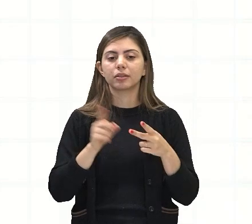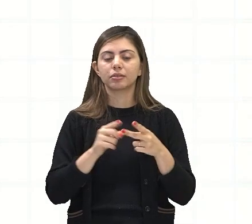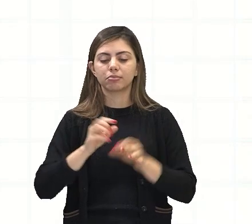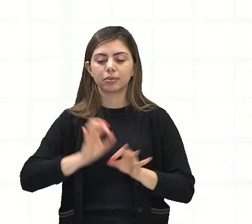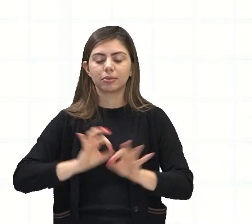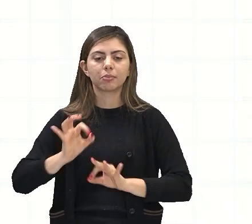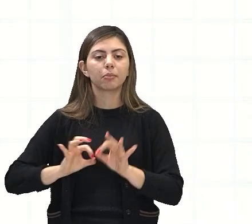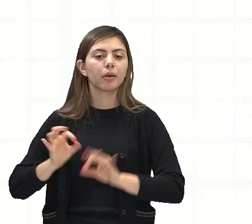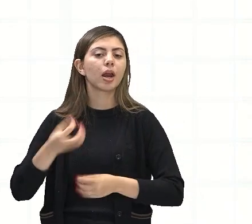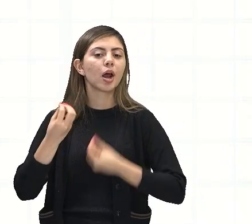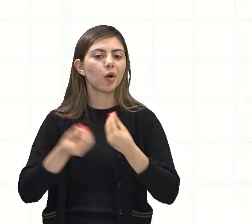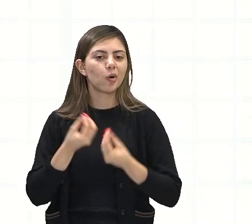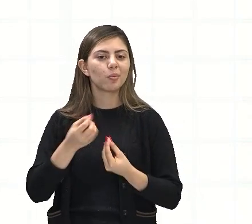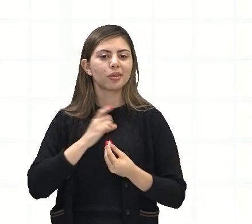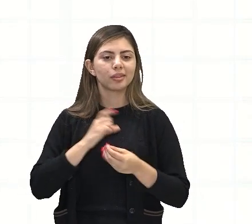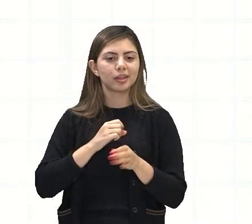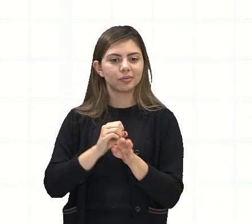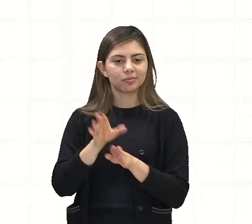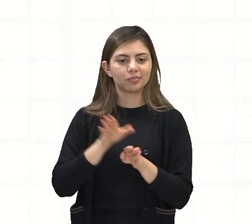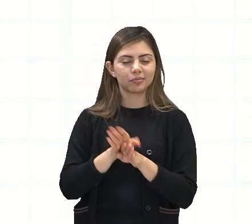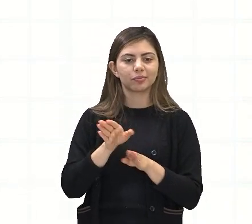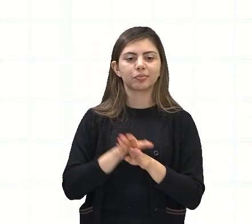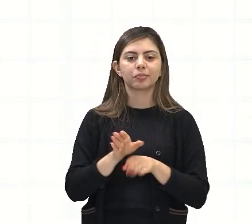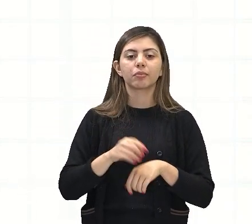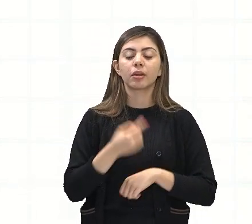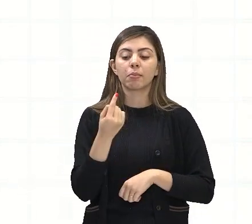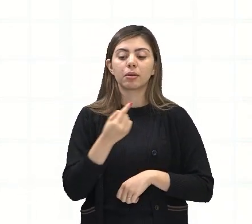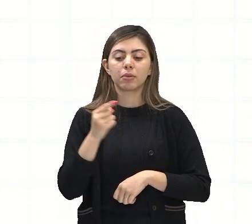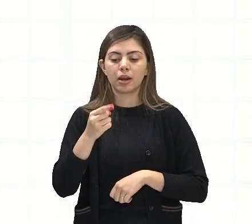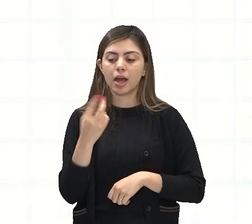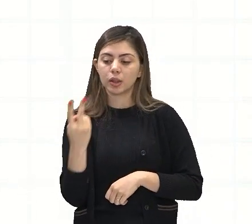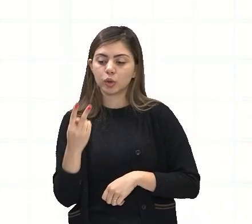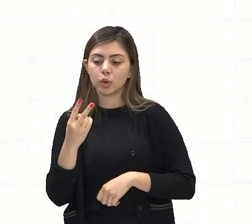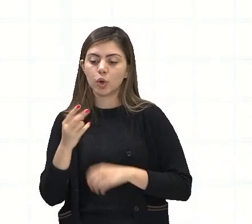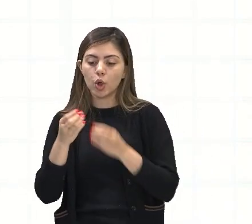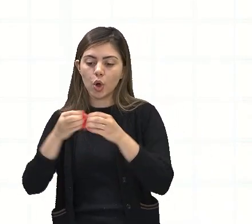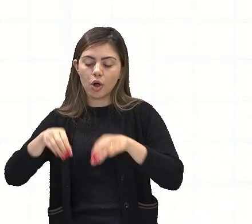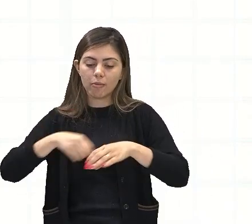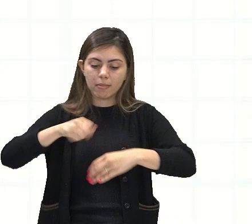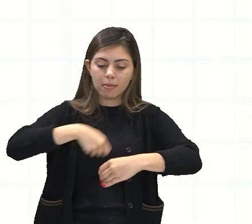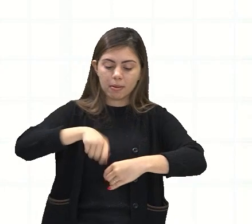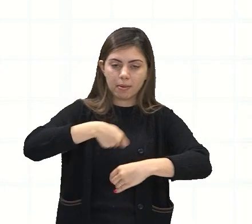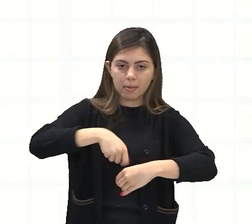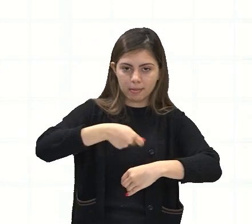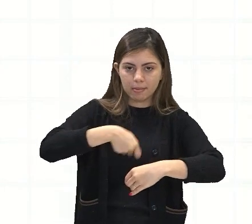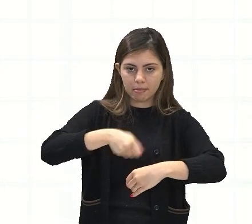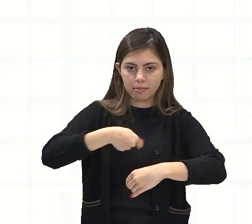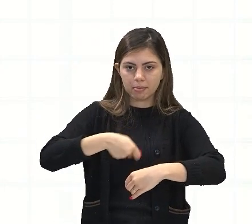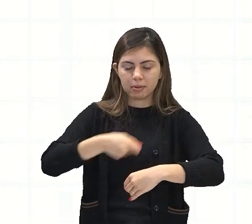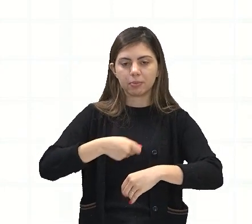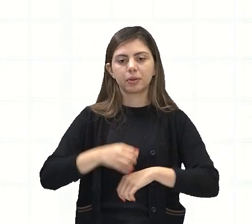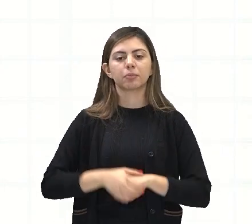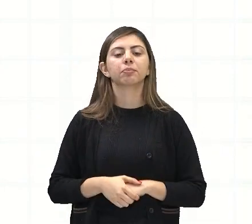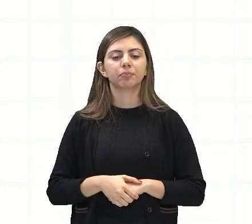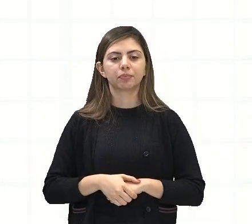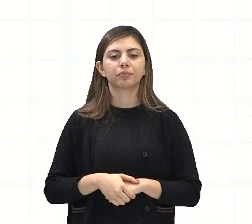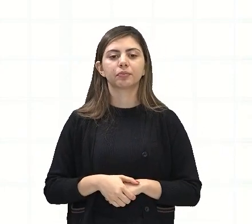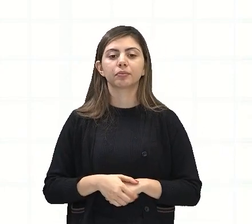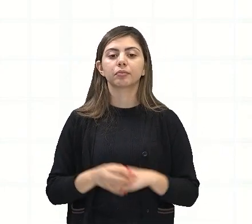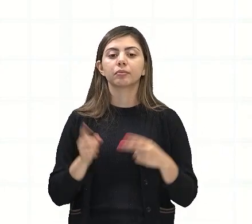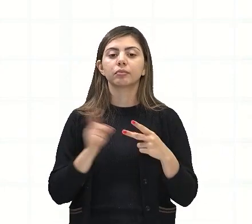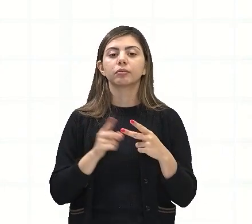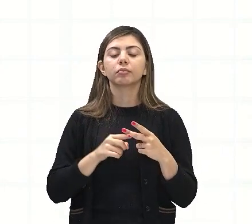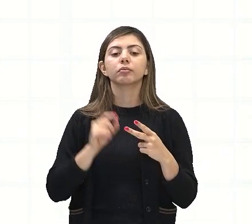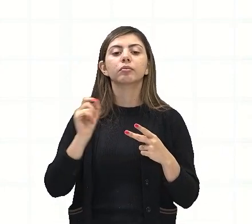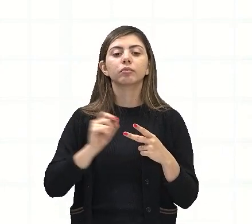Primeiro, olha aqui a instrução. Primeiro, você vai bater os 2 ovos na batedeira ou não. Quem quiser colocar na tigela também.